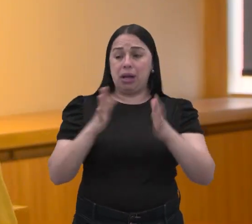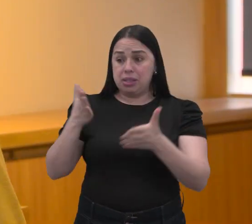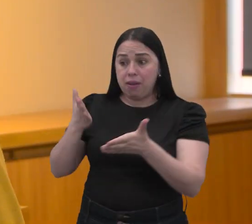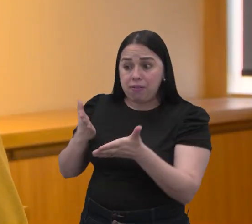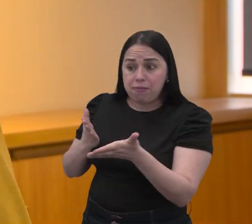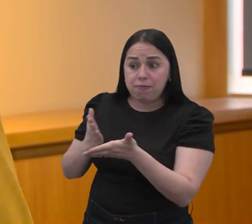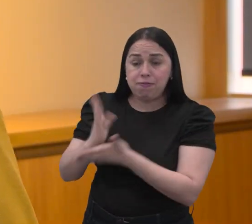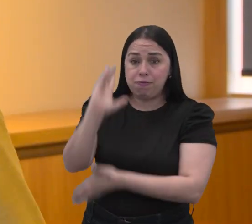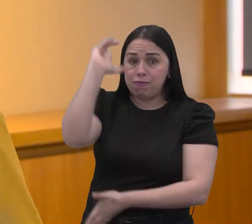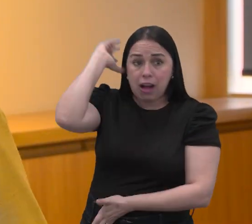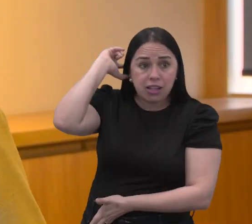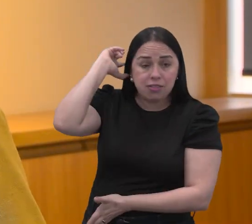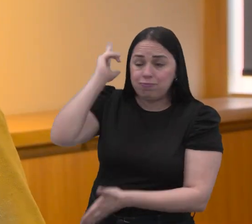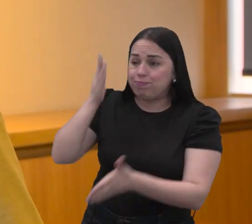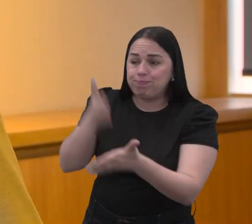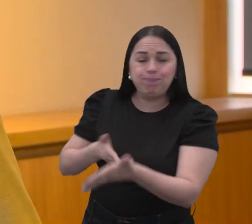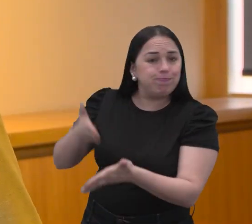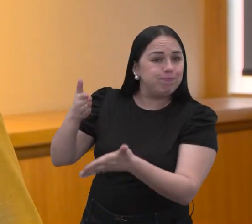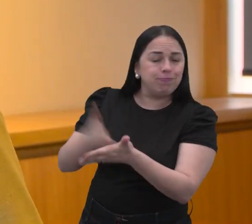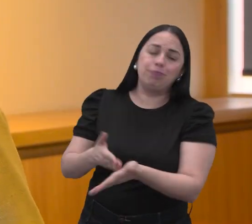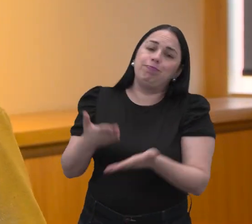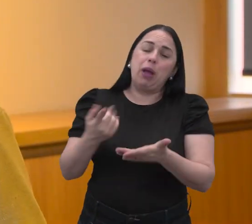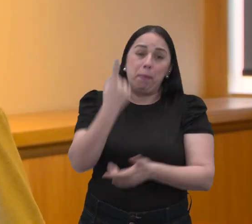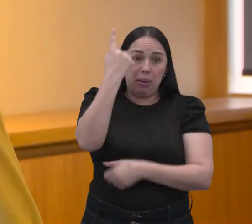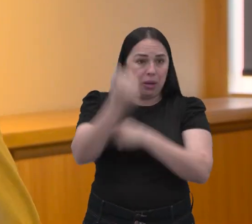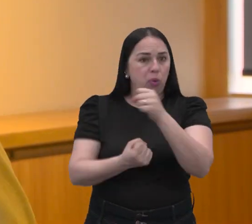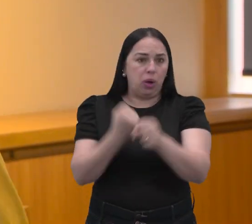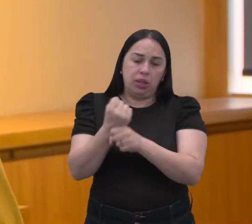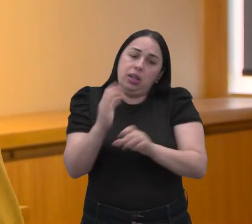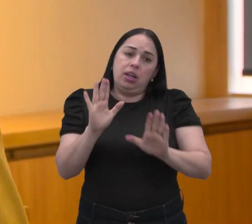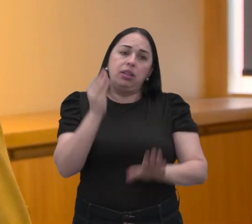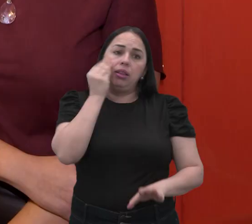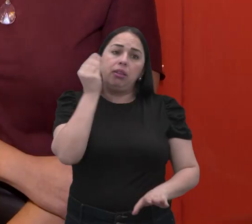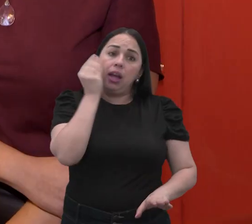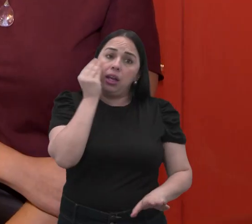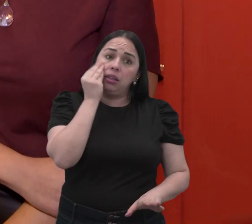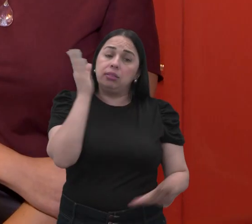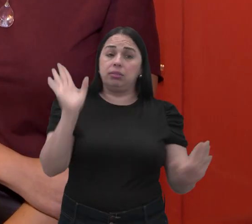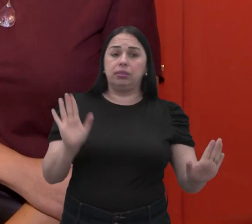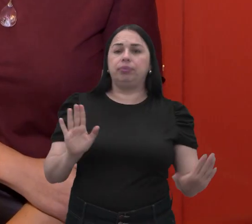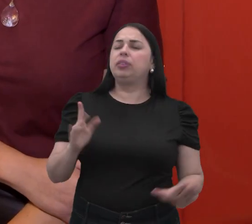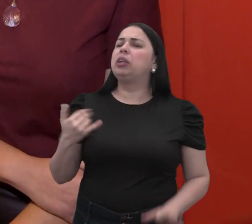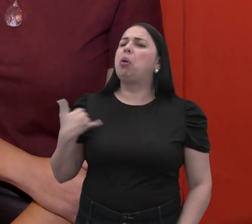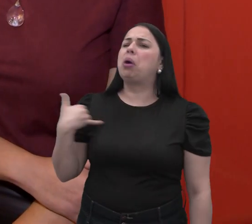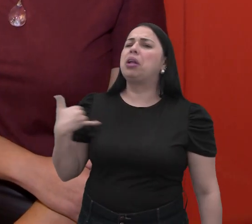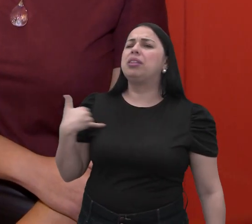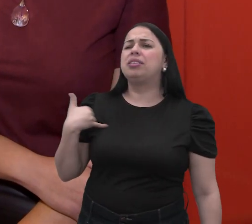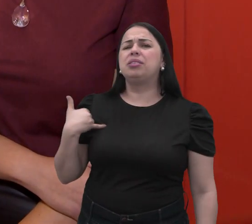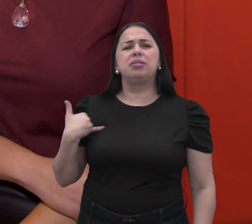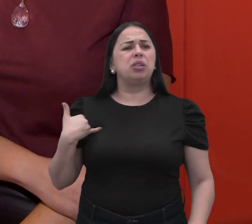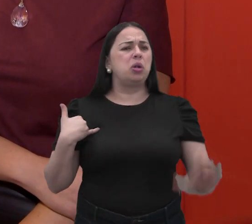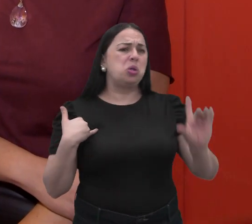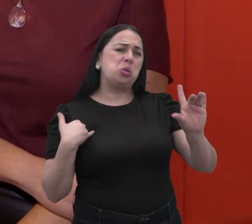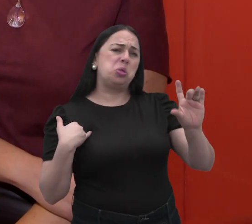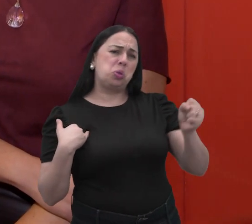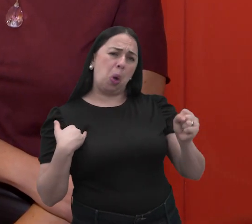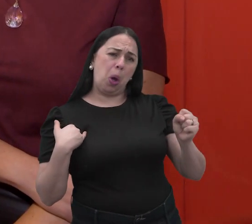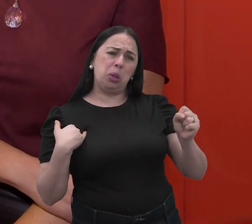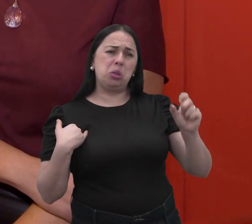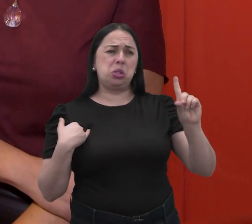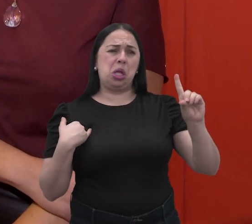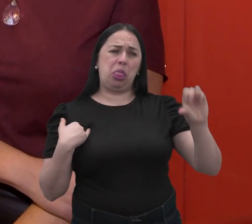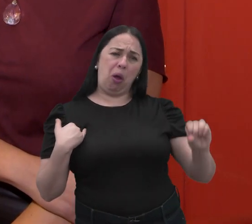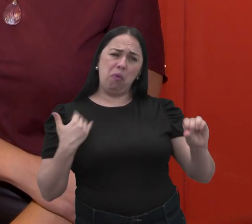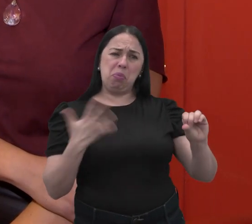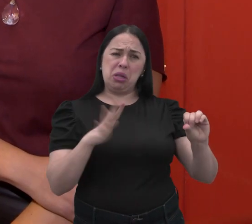aí fiz o vestibular no primeiro ano, não consegui passar, falei, bom, eu tenho que sobreviver, Você né? tinha quantos anos quando você veio pra cá? Eu acho que eu tinha uns